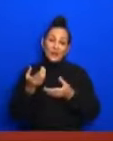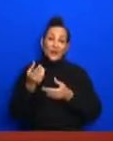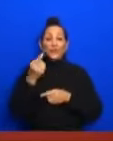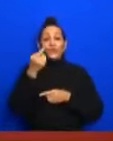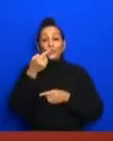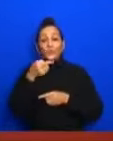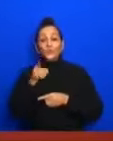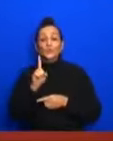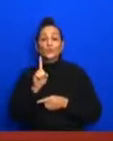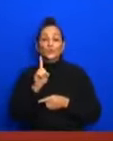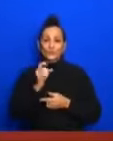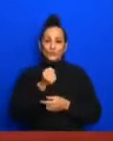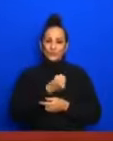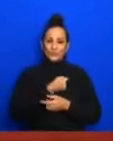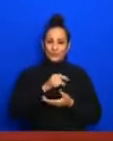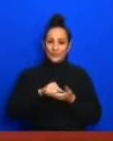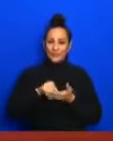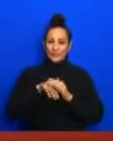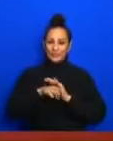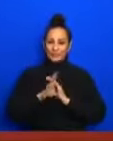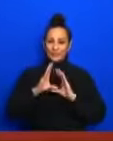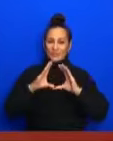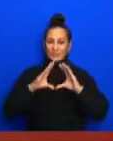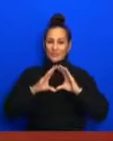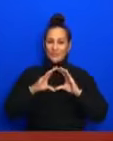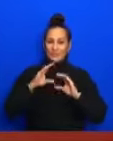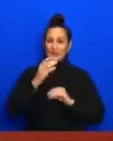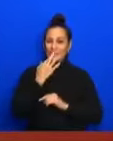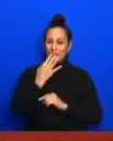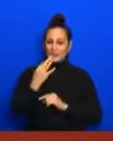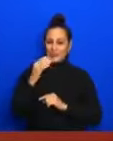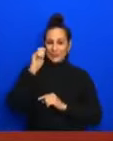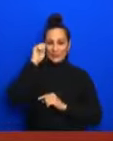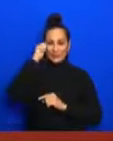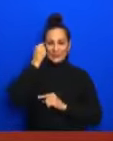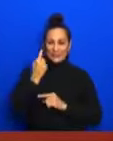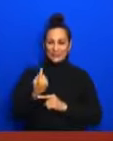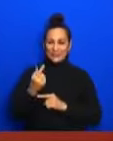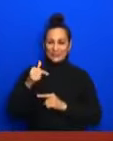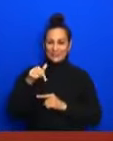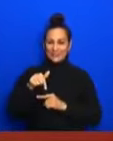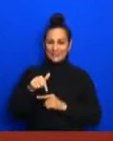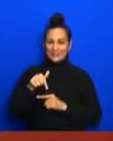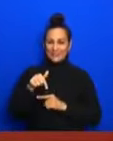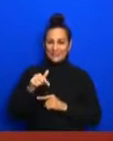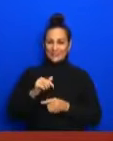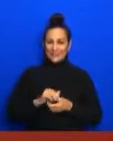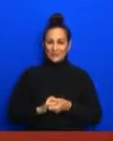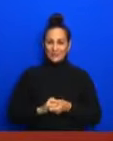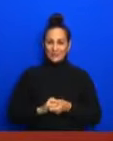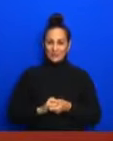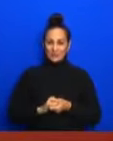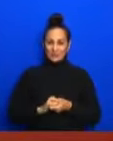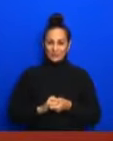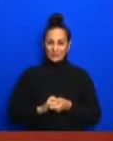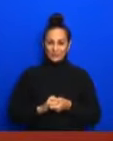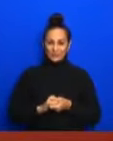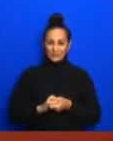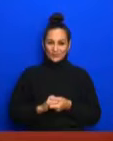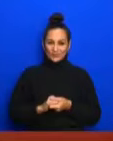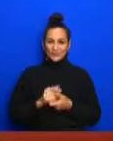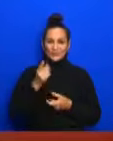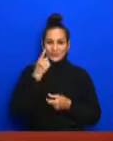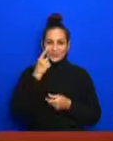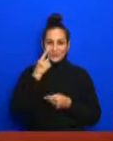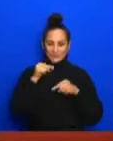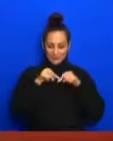o vigésimo e último número da Loto Mania. Bola preta 17, preta número 17.